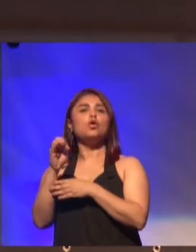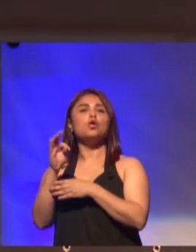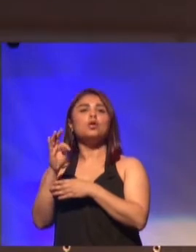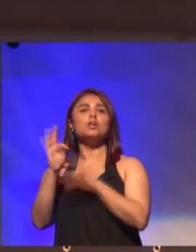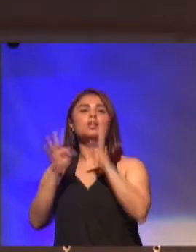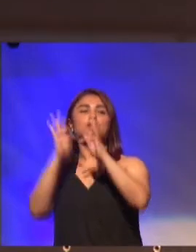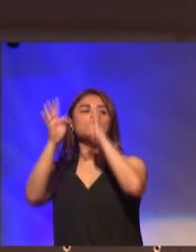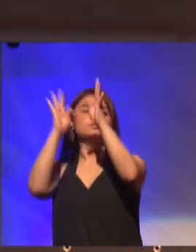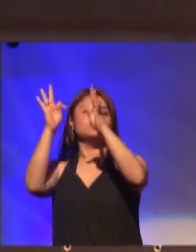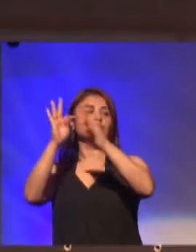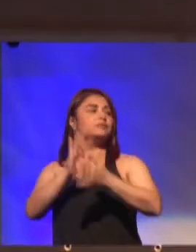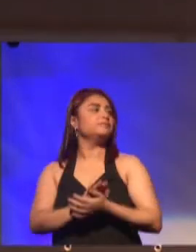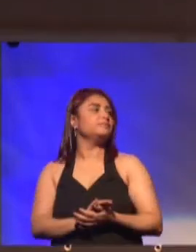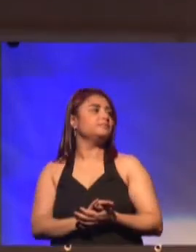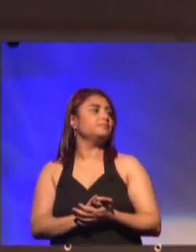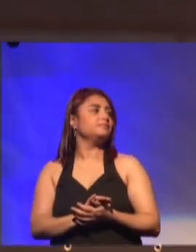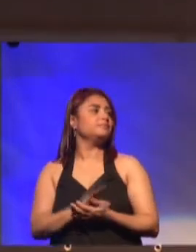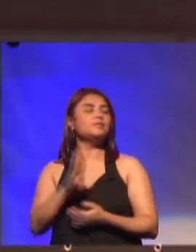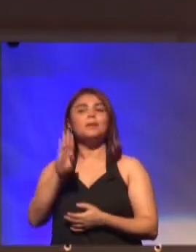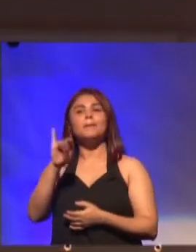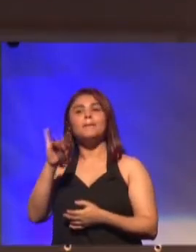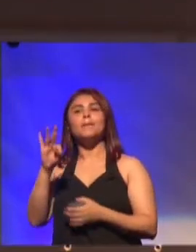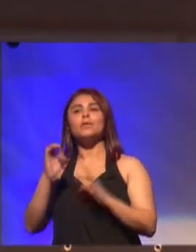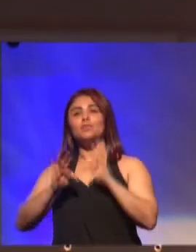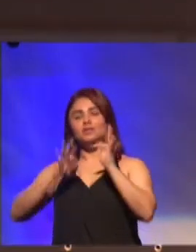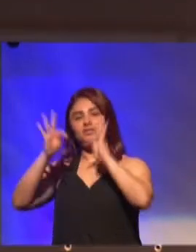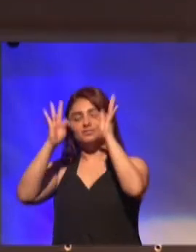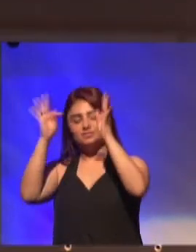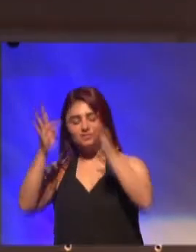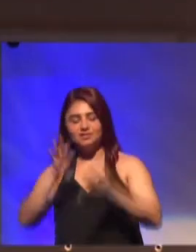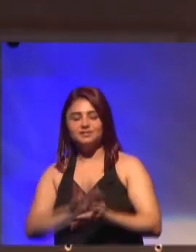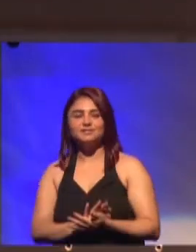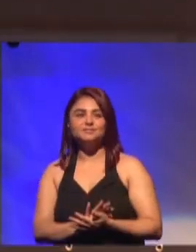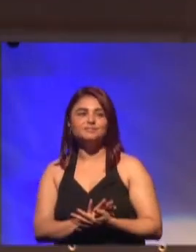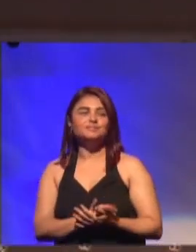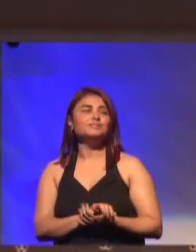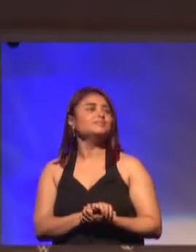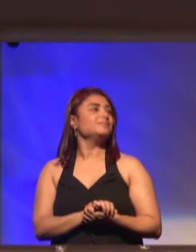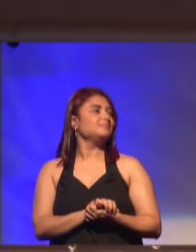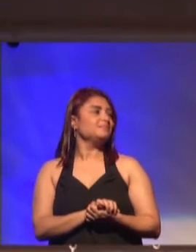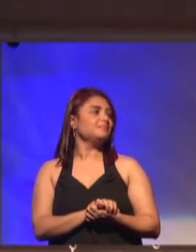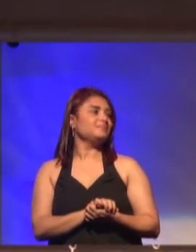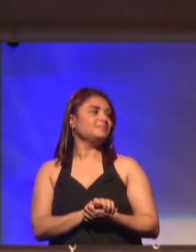Botecnologia? Ah, tá. Porque botecnologia é aqui em Minas, né, gente?